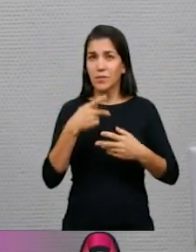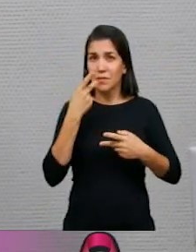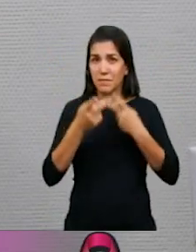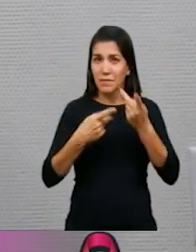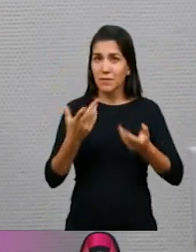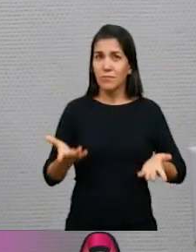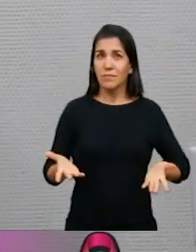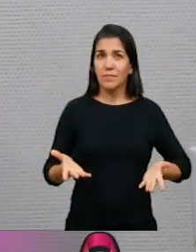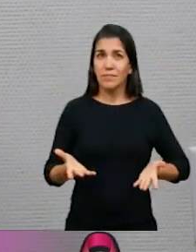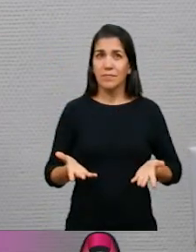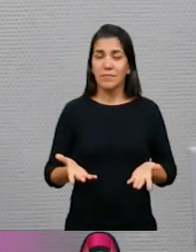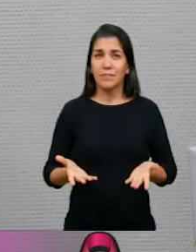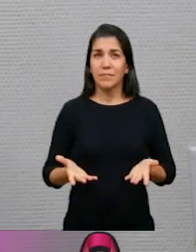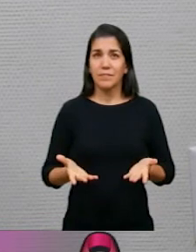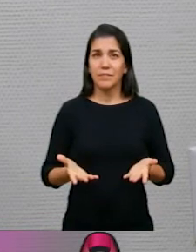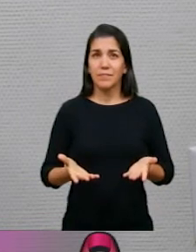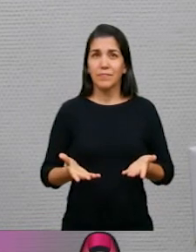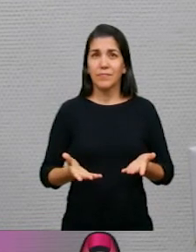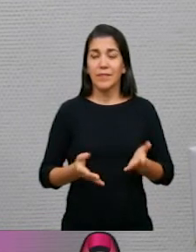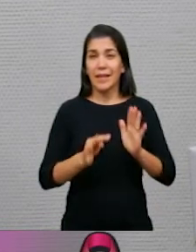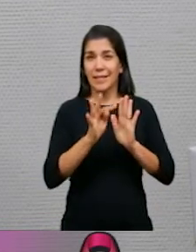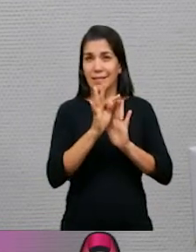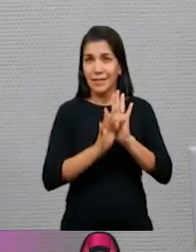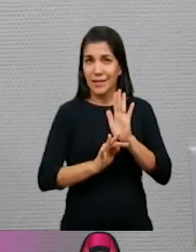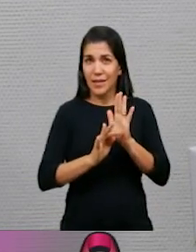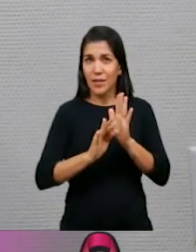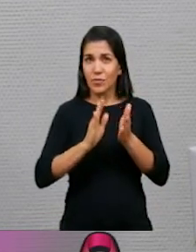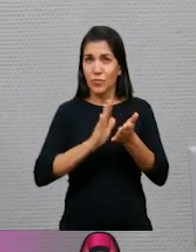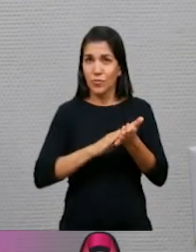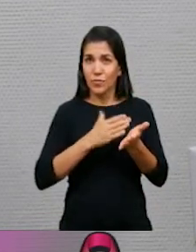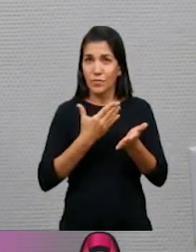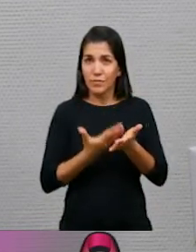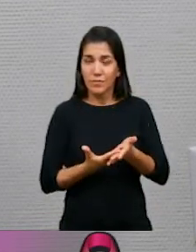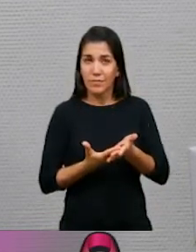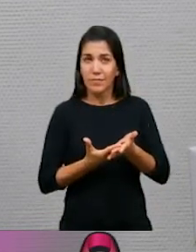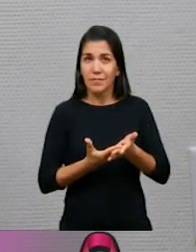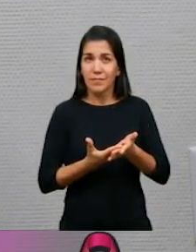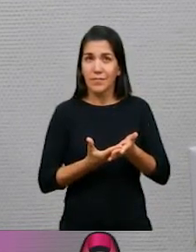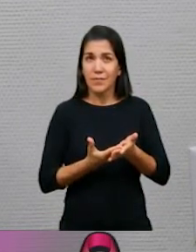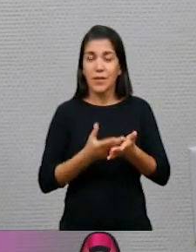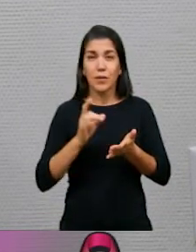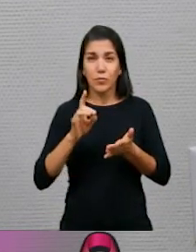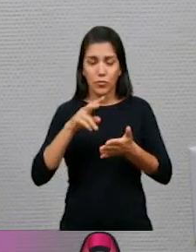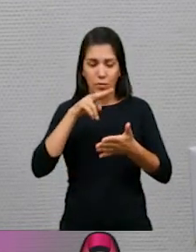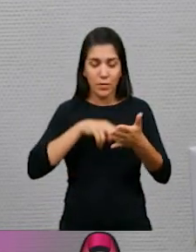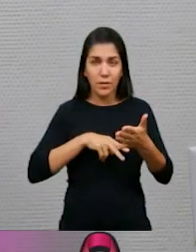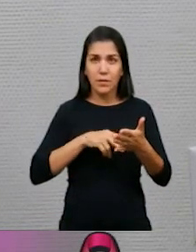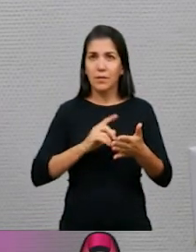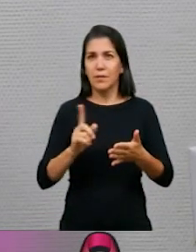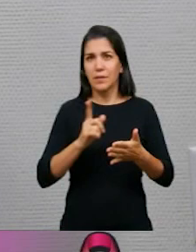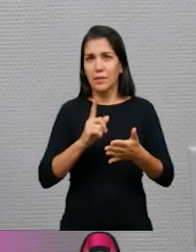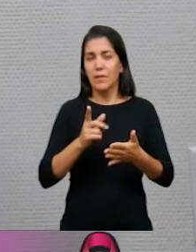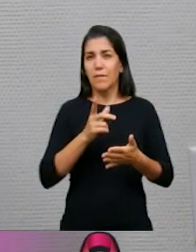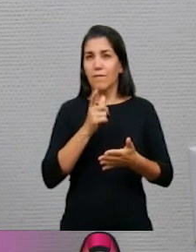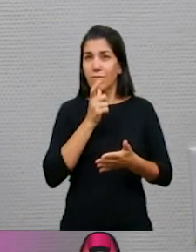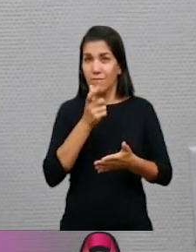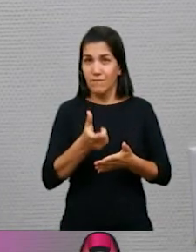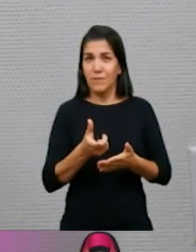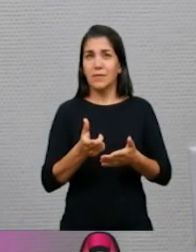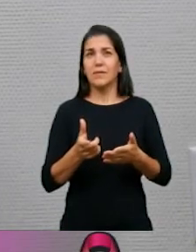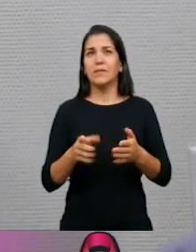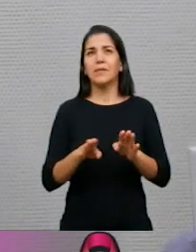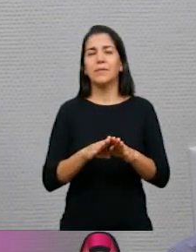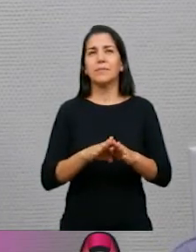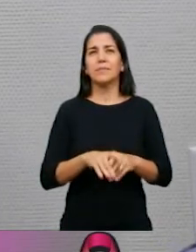que você falou. Interpretação de texto não precisa ser só lido, falado também, interpretei o que o senhor falou, entendeu? Então,